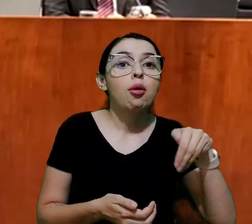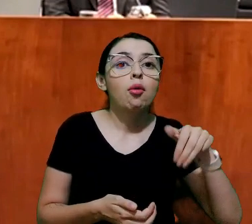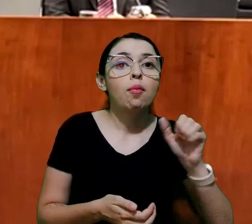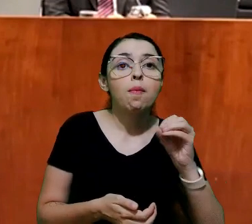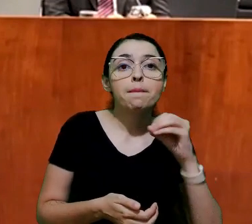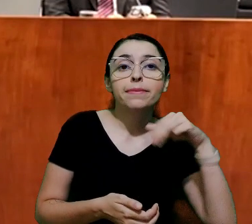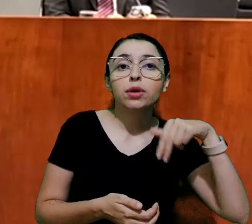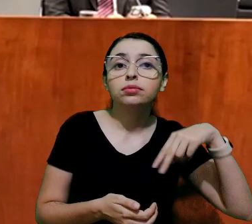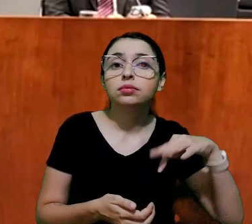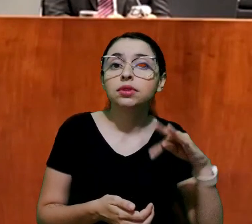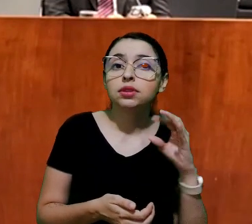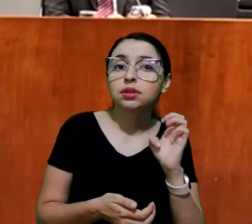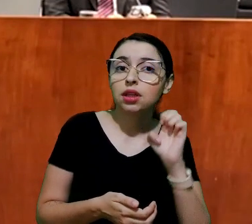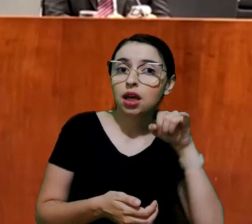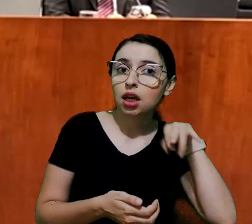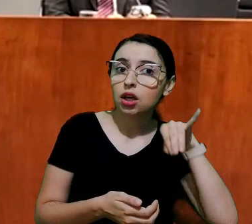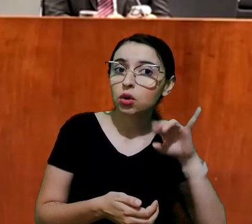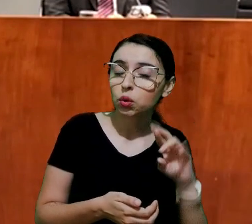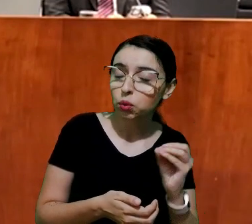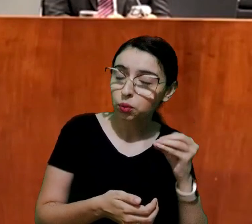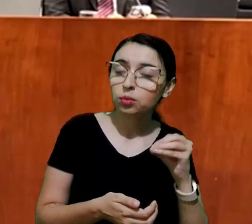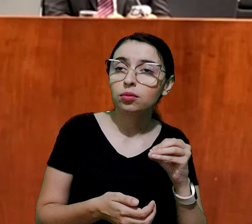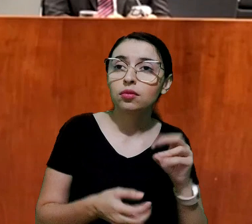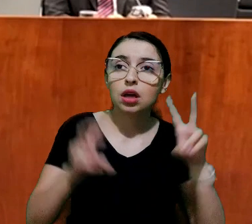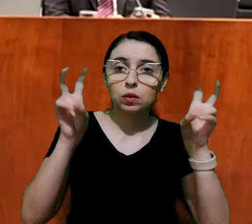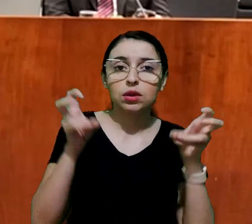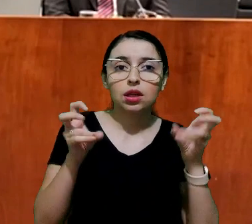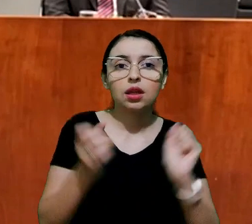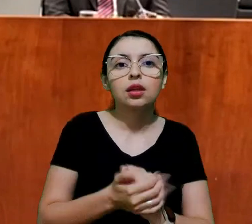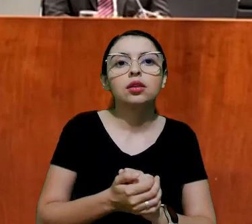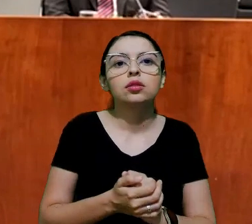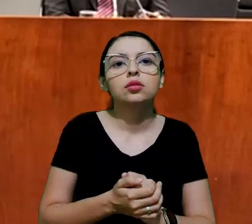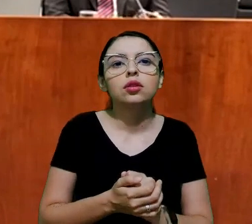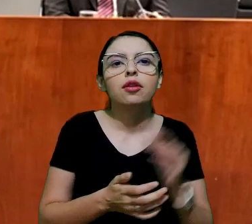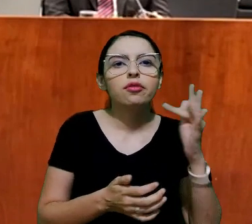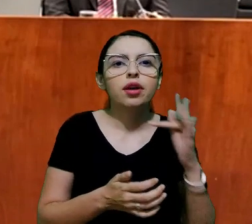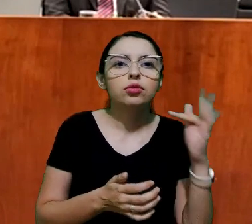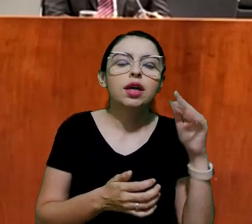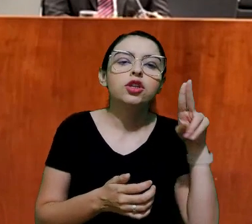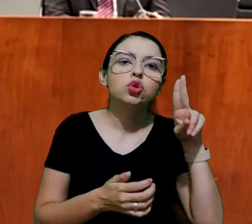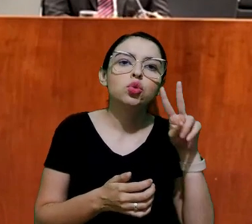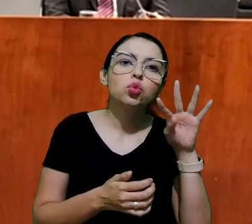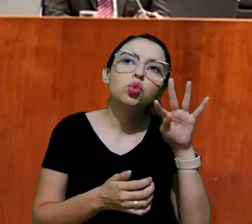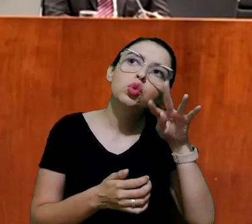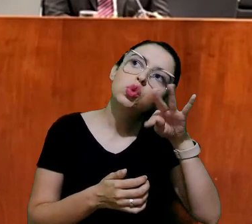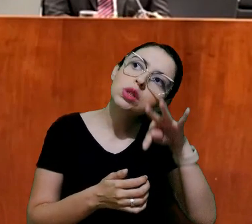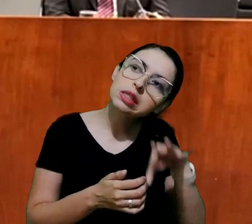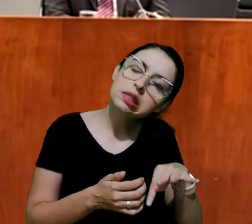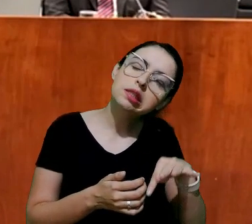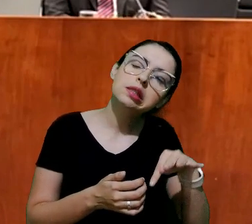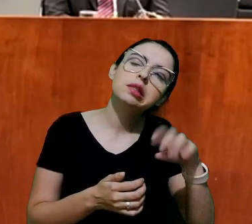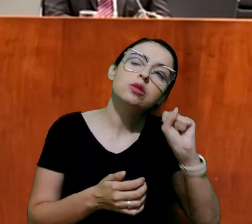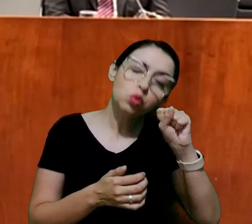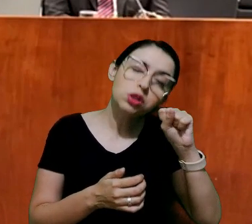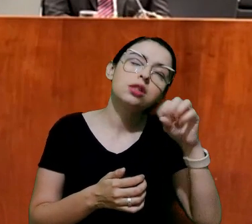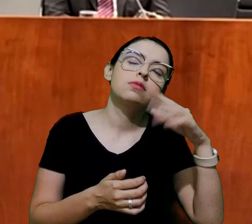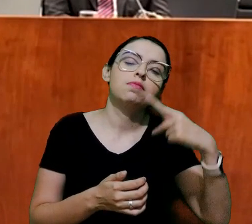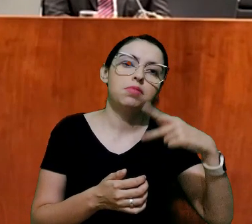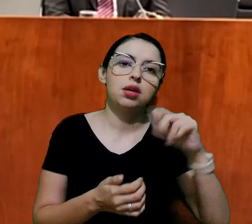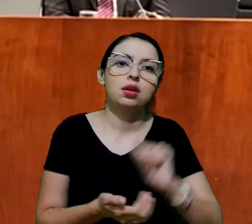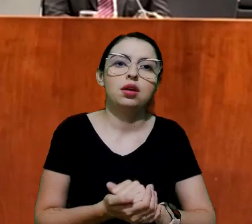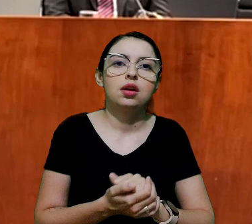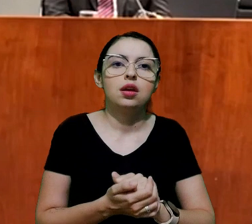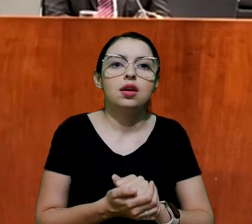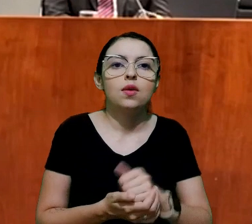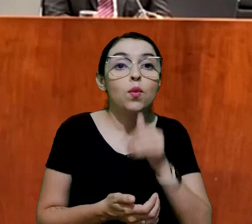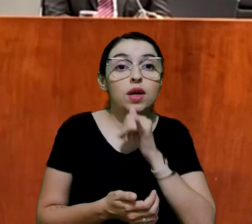escreveu sua tese de cátedra na USP, São Paulo. O exemplo era